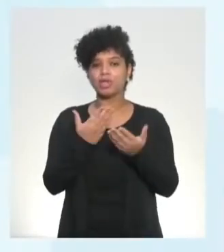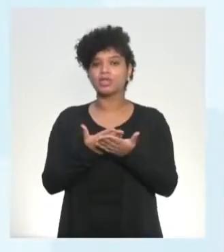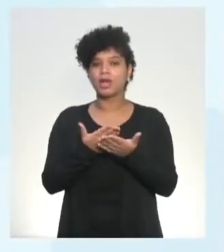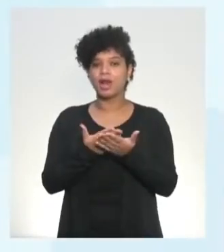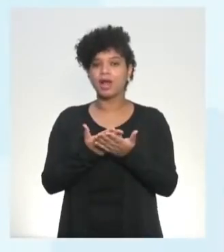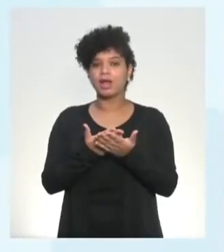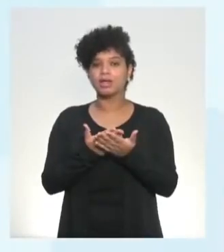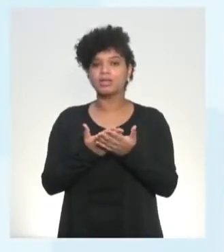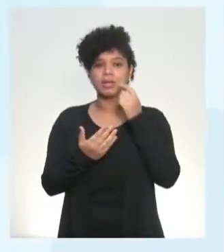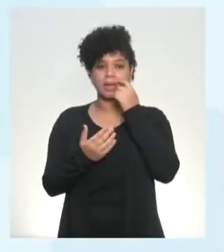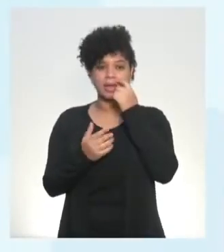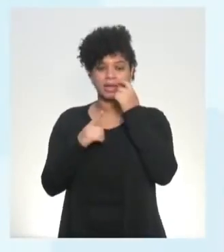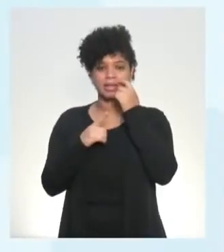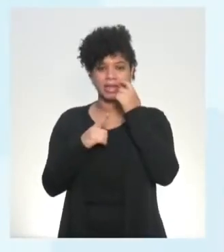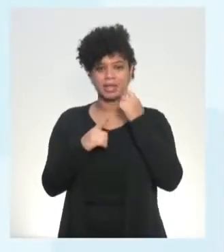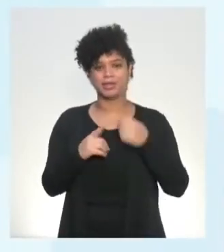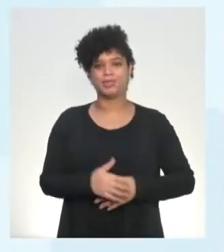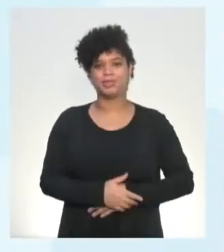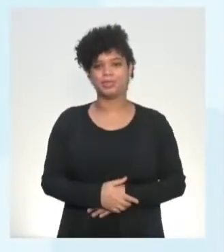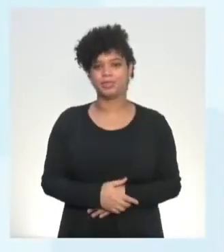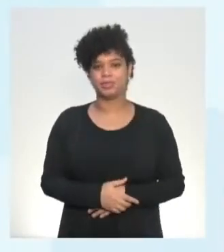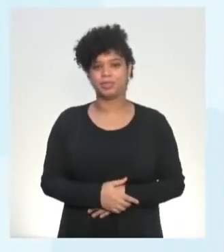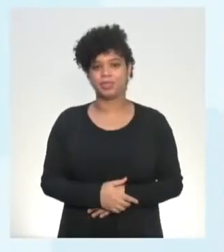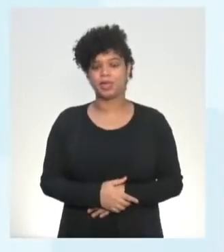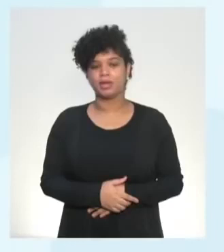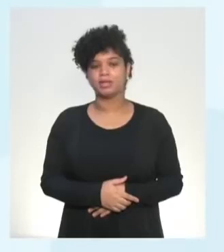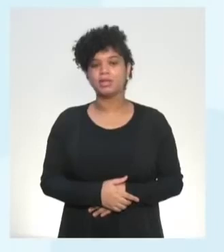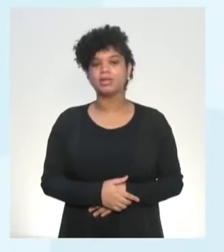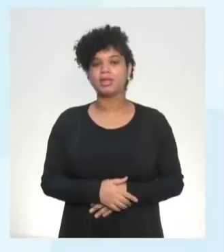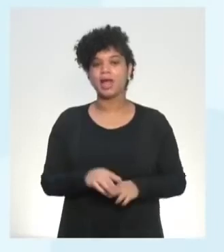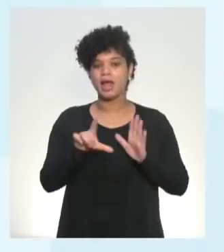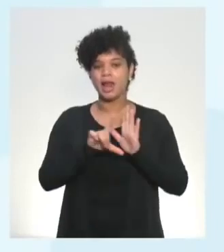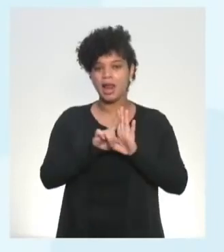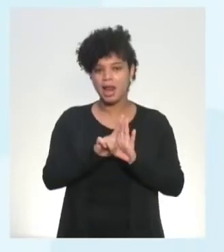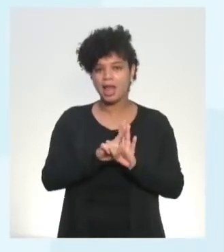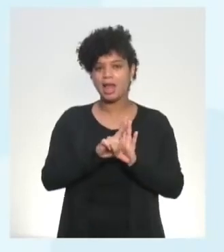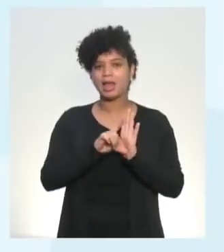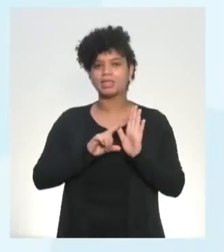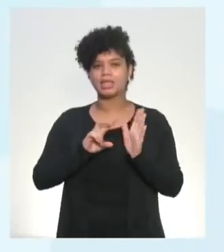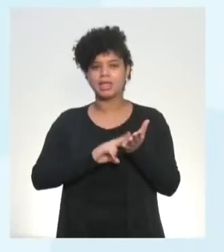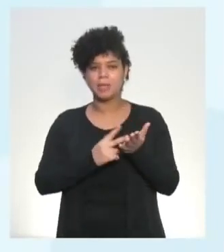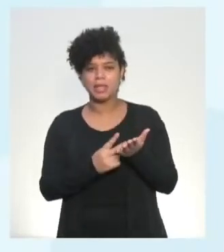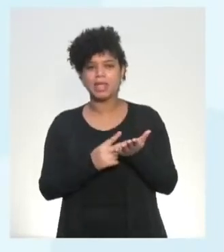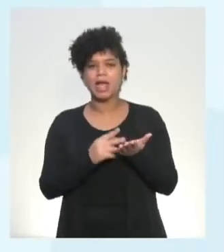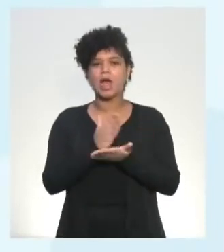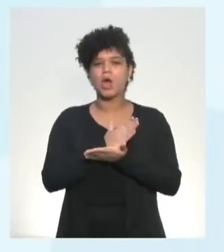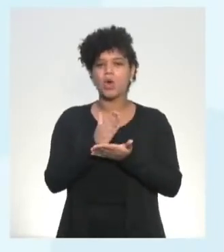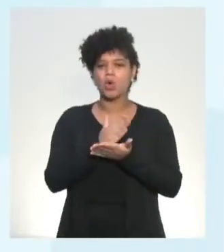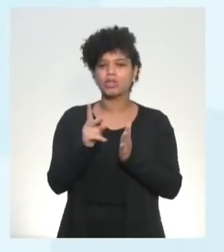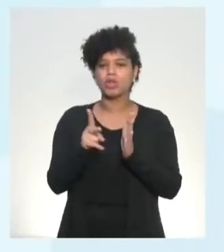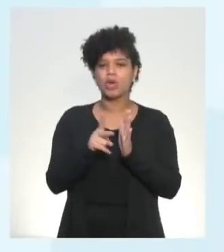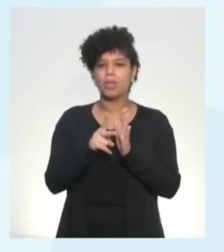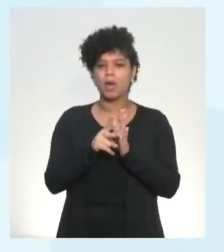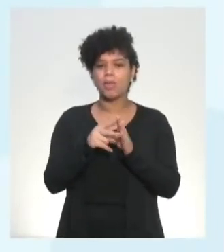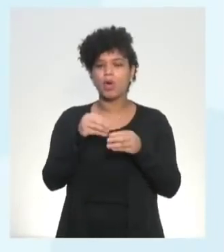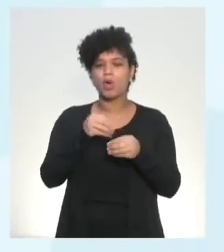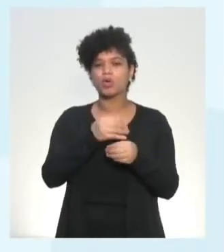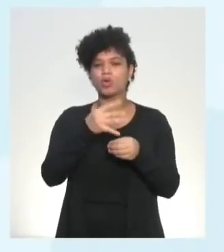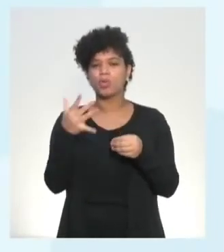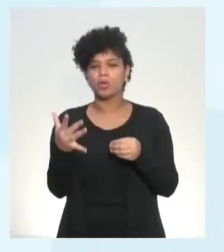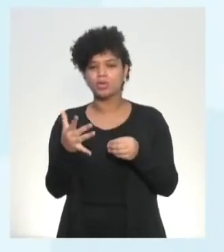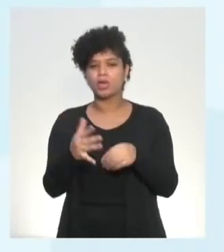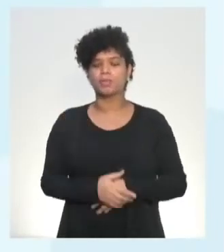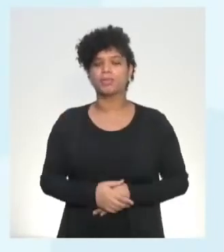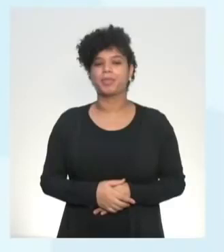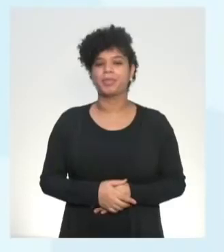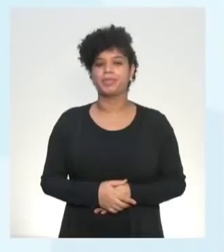ao tema Cartas de solicitação e de reclamação, conceito e estrutura. Então,